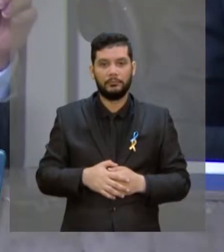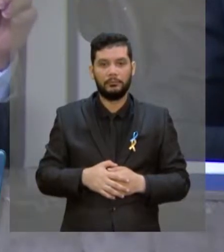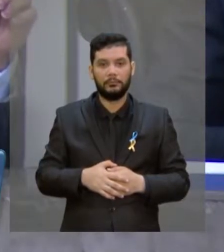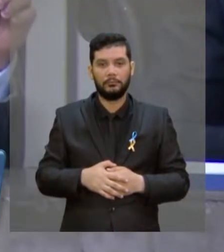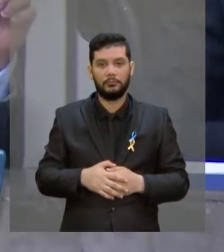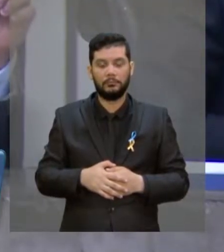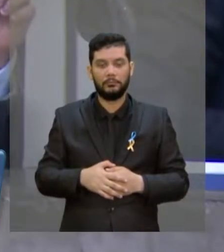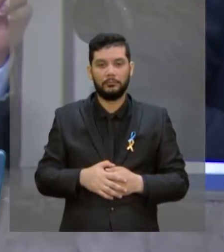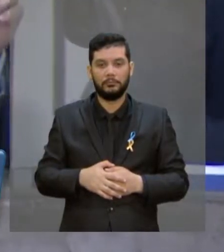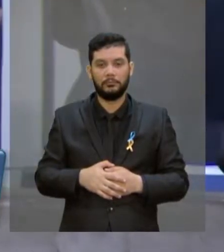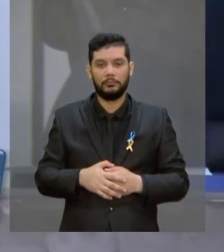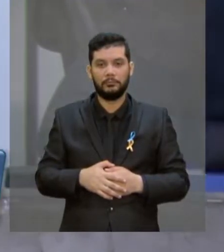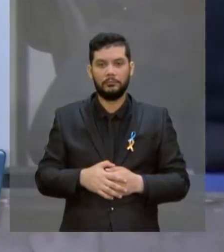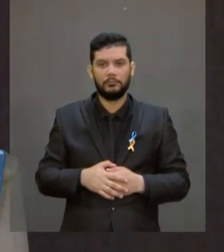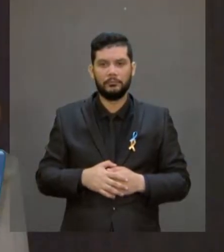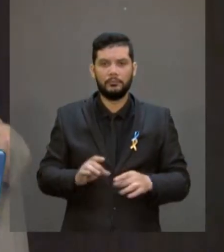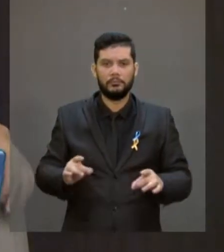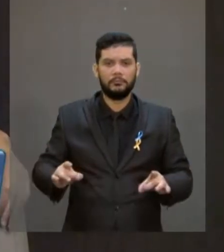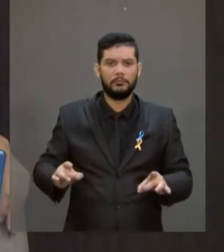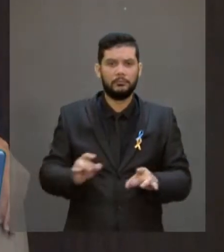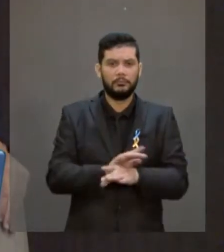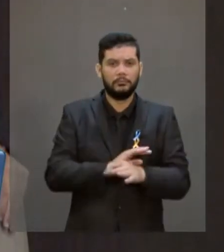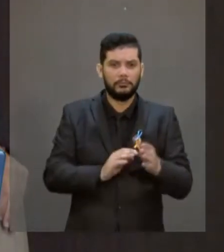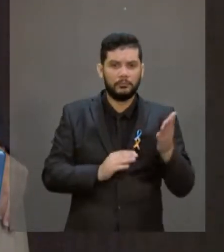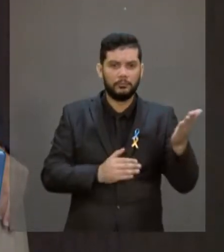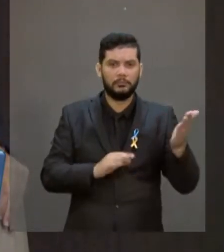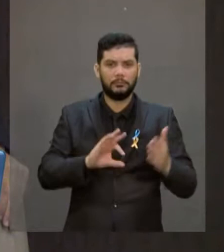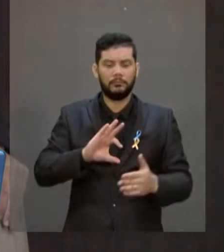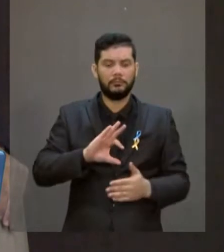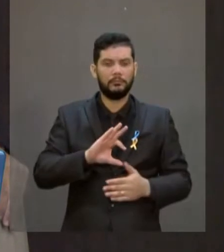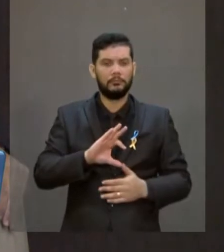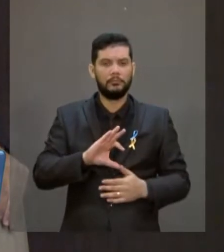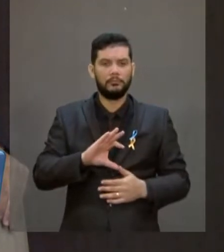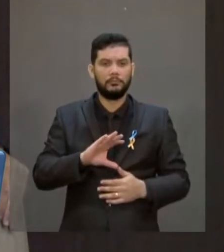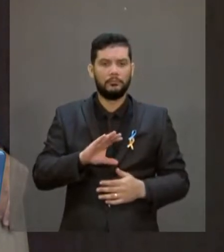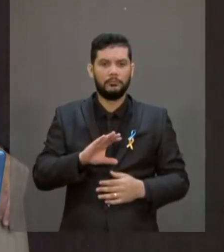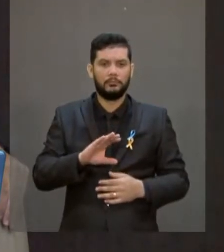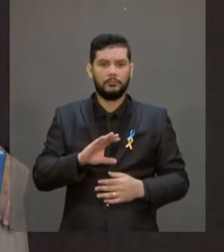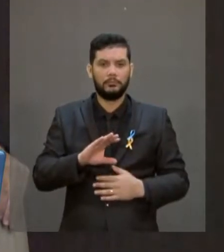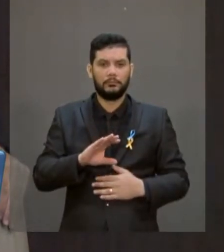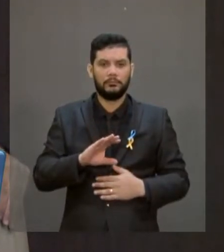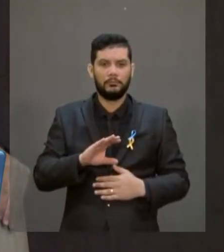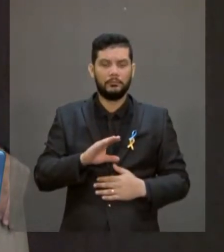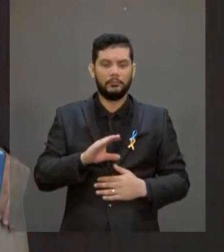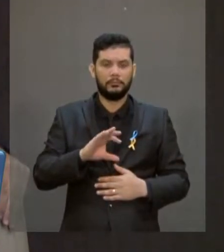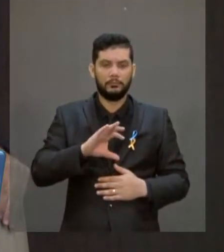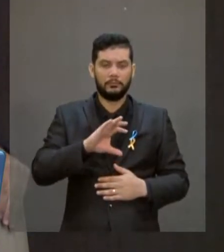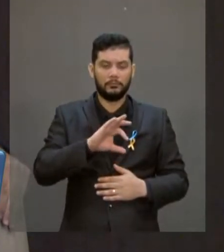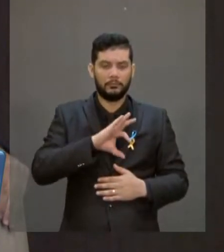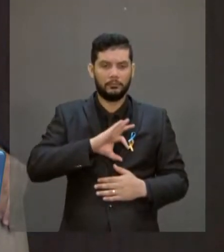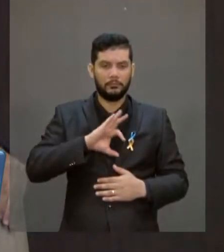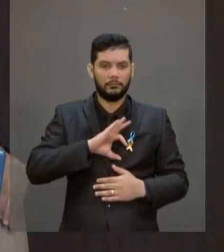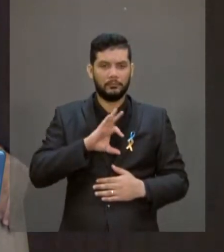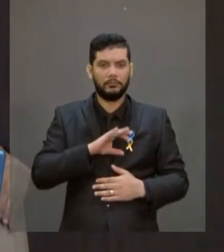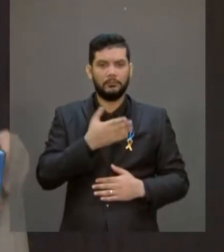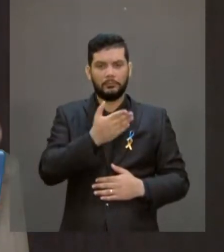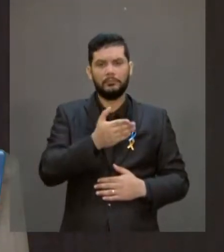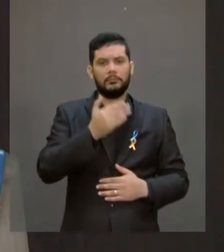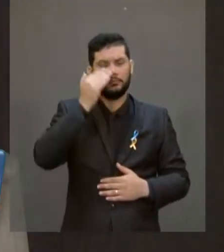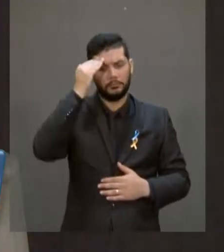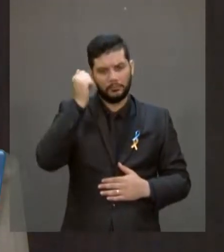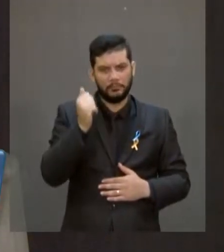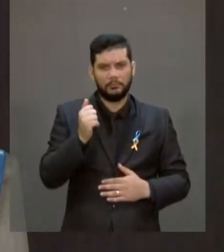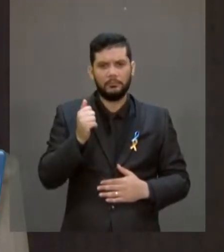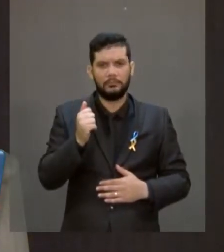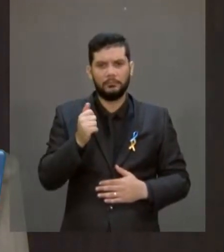minuto. Então, eu quero concluir o seguinte. O senhor, deputado, que é, inclusive, policial civil, presidente dos sindicatos policiais civis, sabe